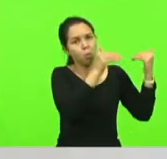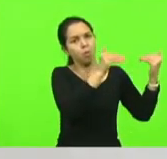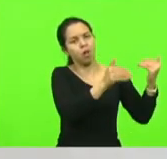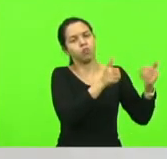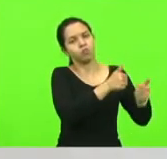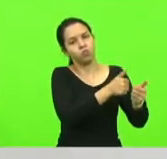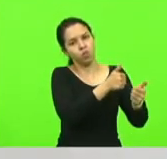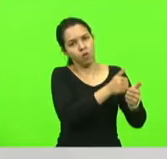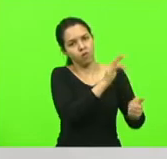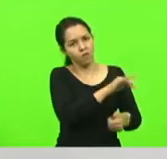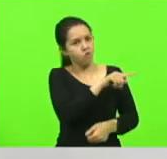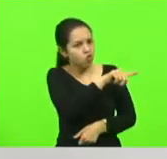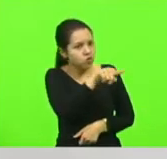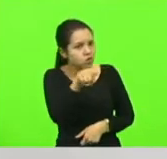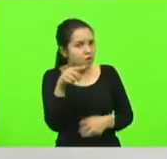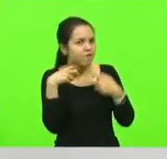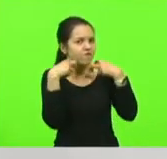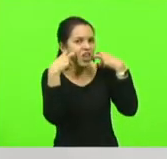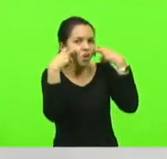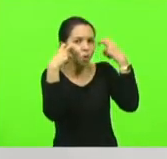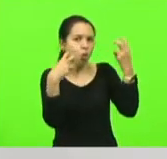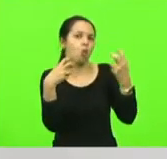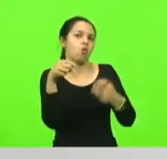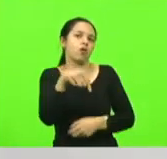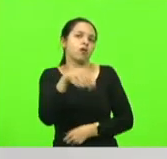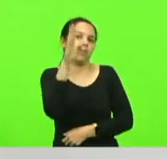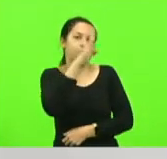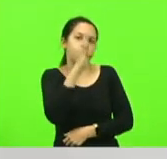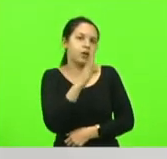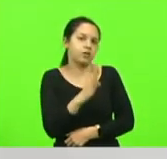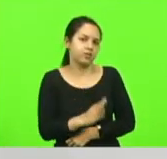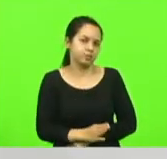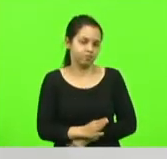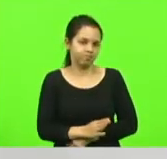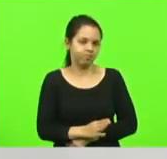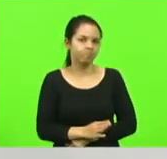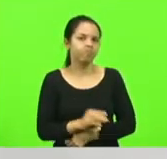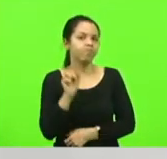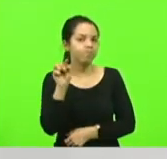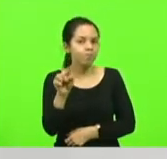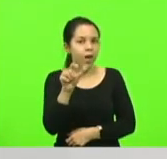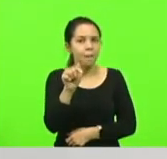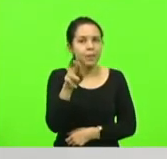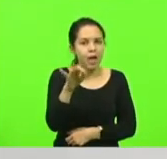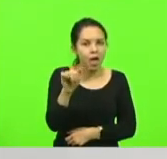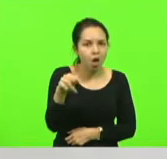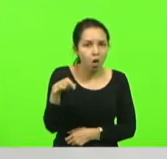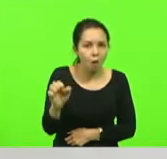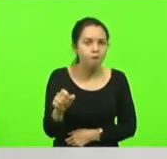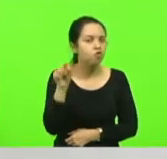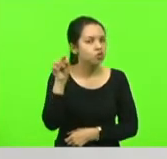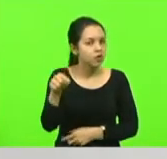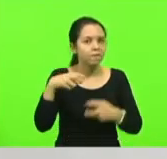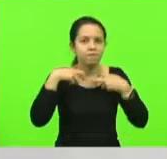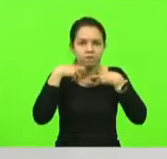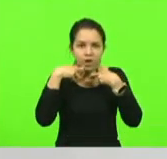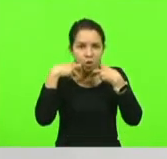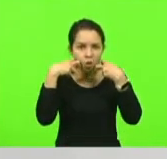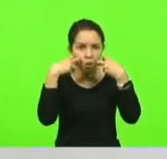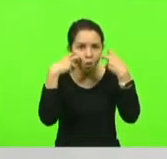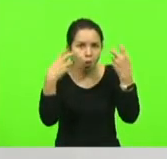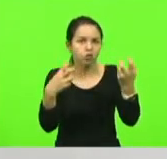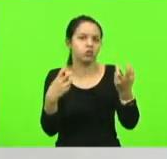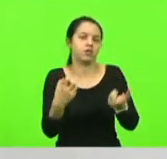Senado, vocês são uma vergonha para o Brasil. E Davi Alcolumbre, você é uma vergonha.